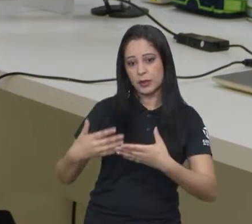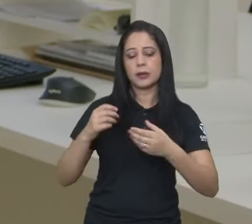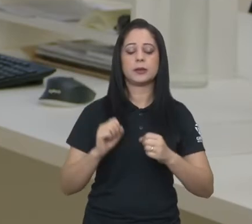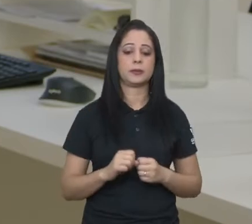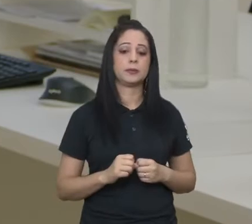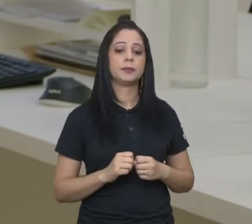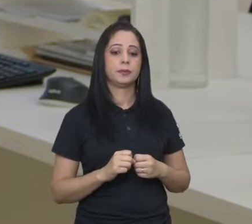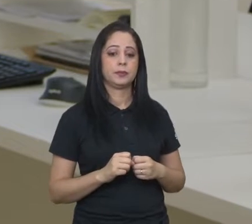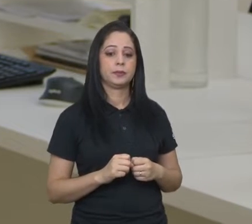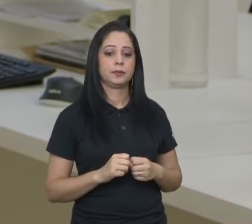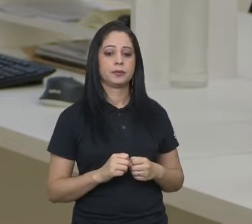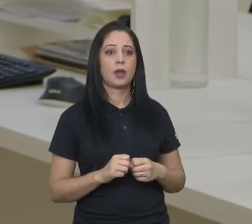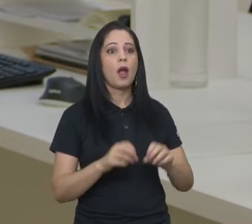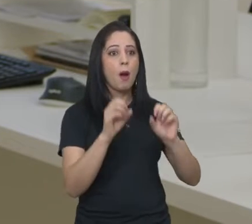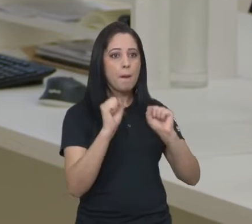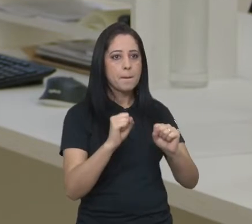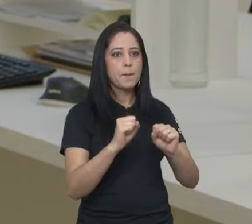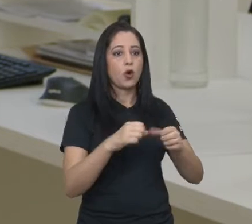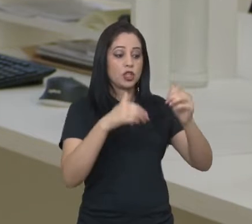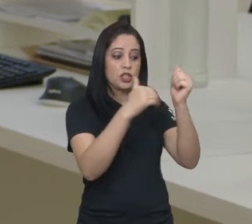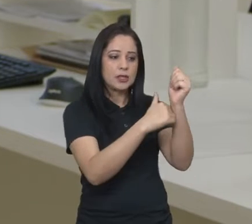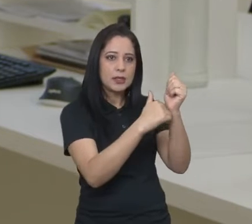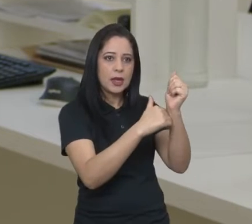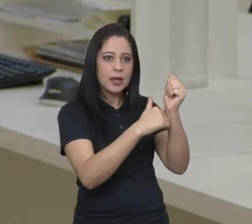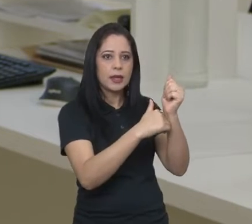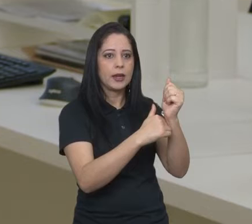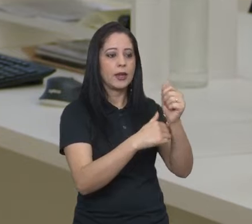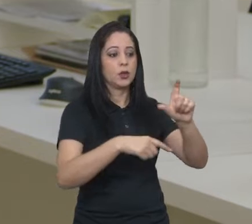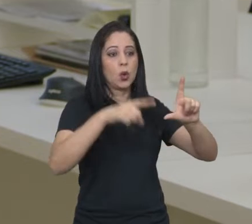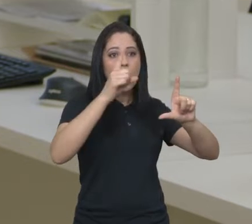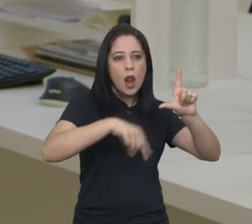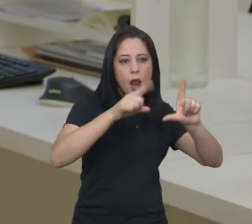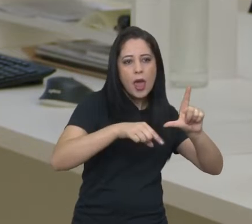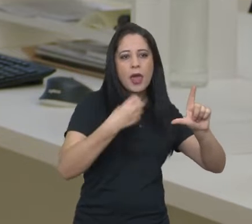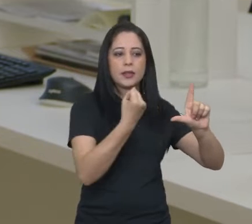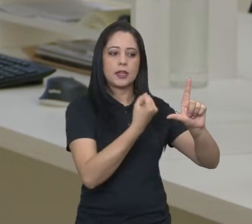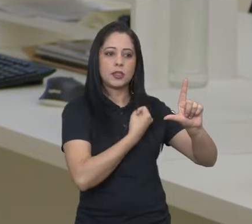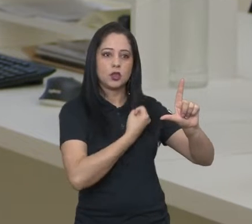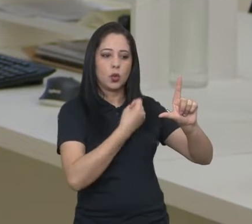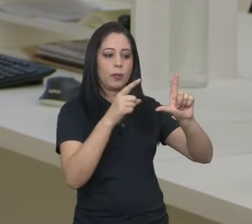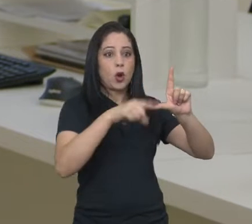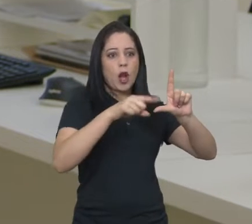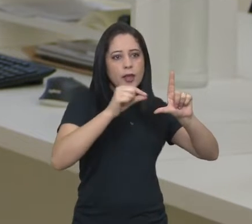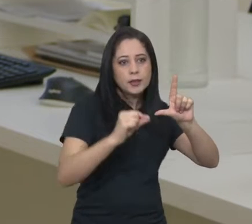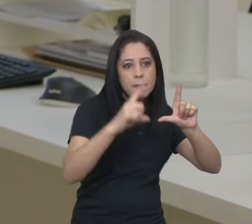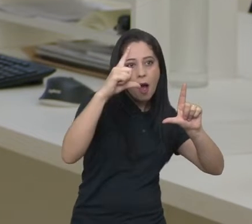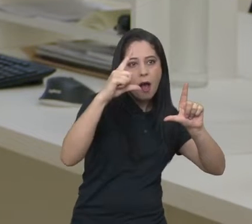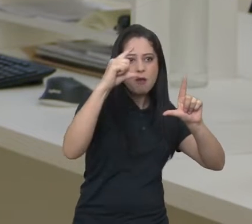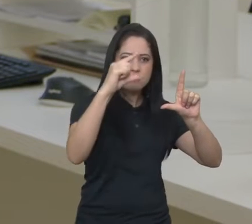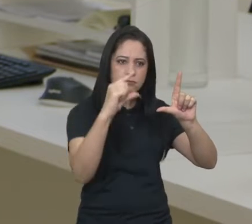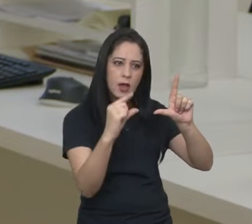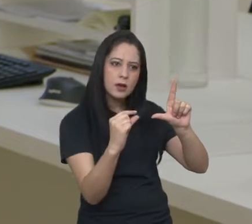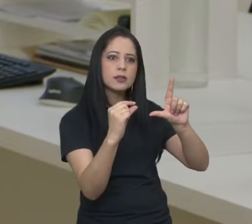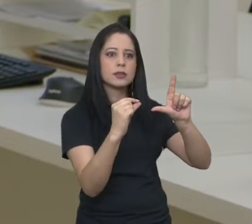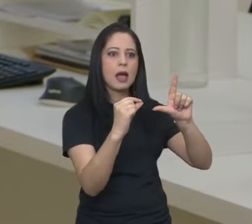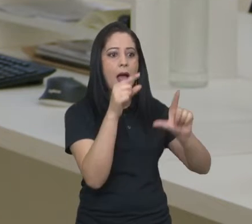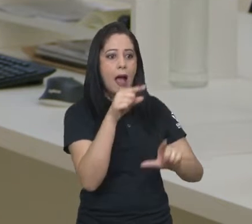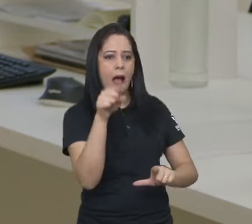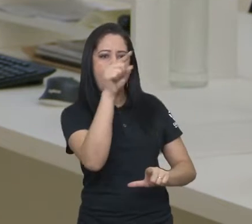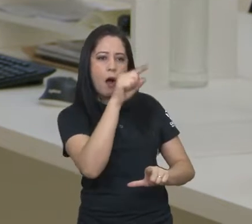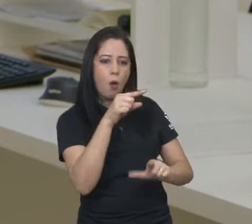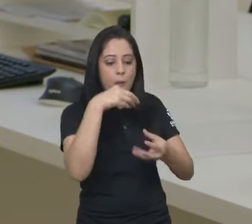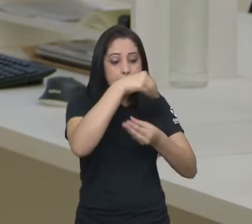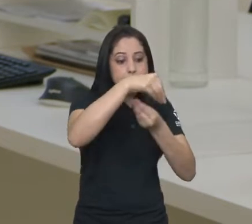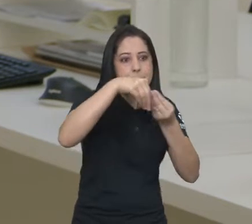criá-las. Pode-se criar senhas a partir de 16 caracteres, contendo letras, números, letras maiúsculas, minúsculas,